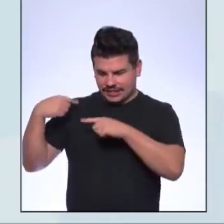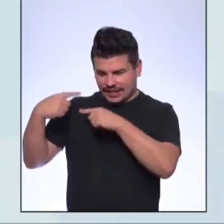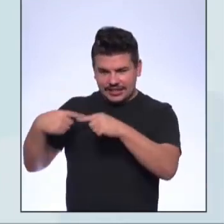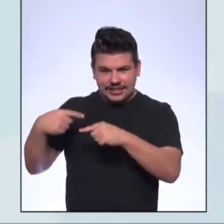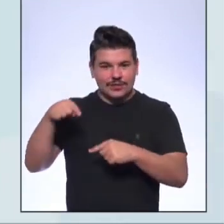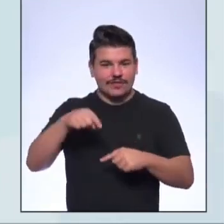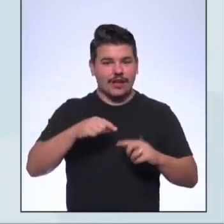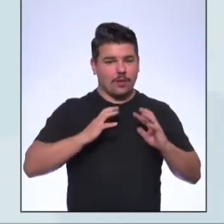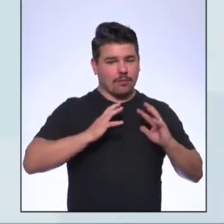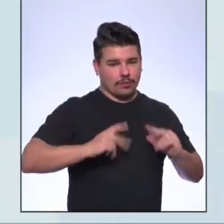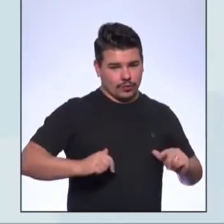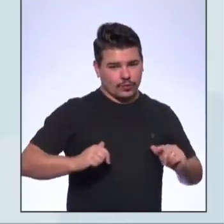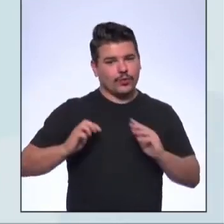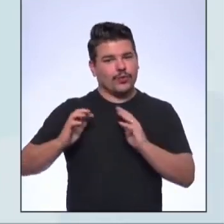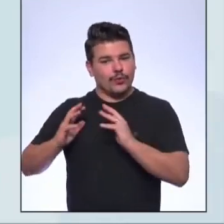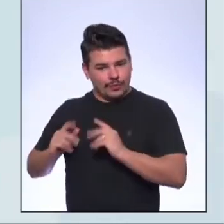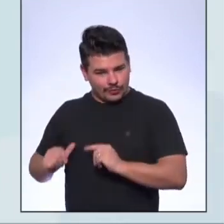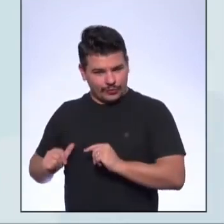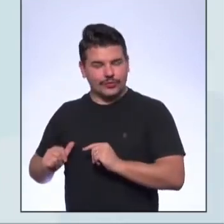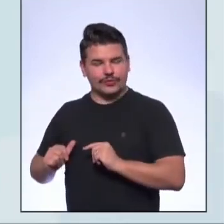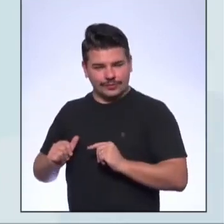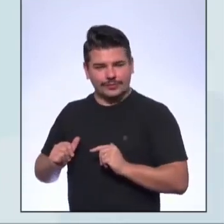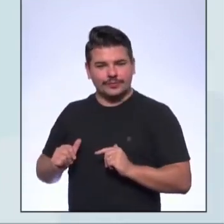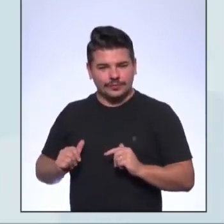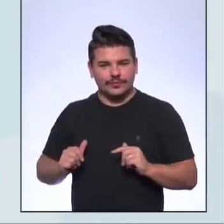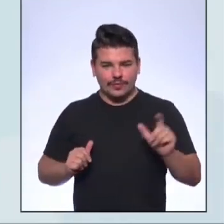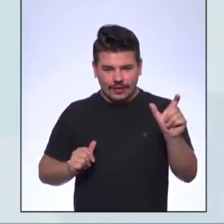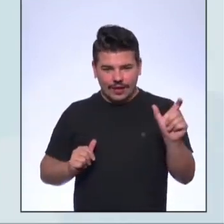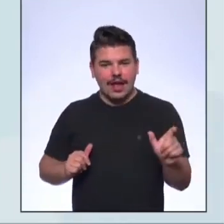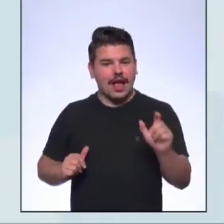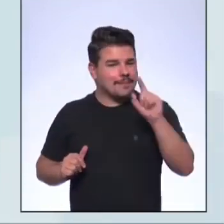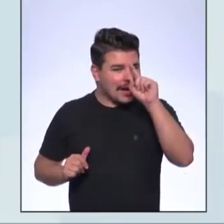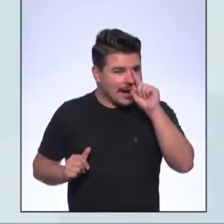indivíduos puros que eu cruzei, né, com